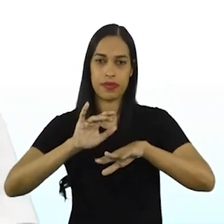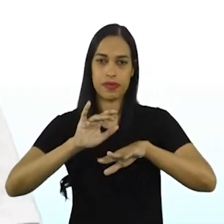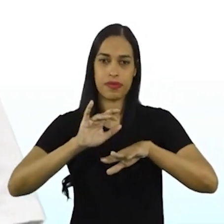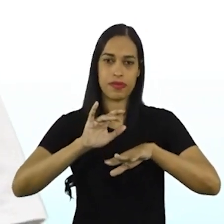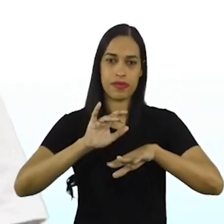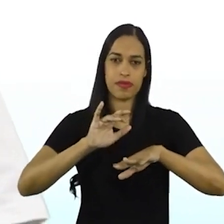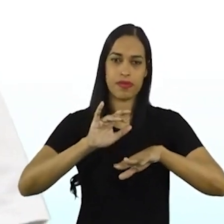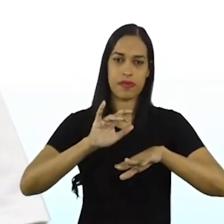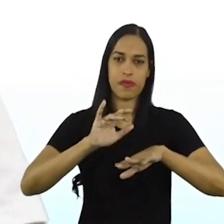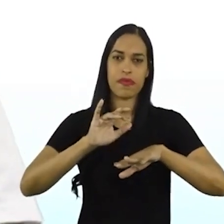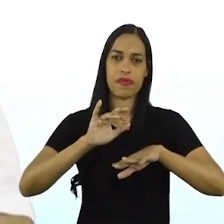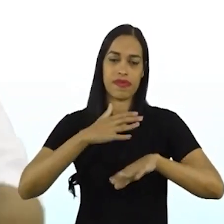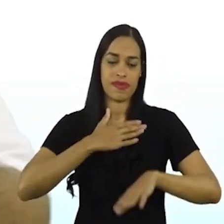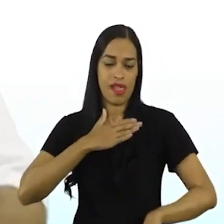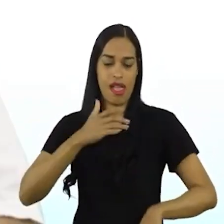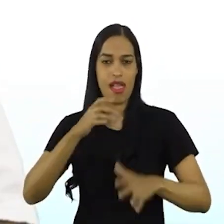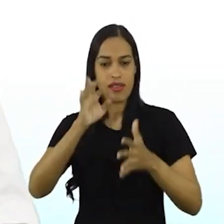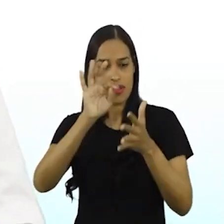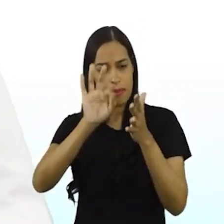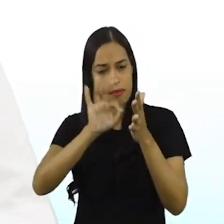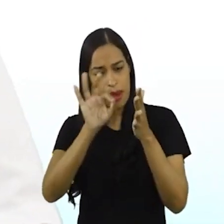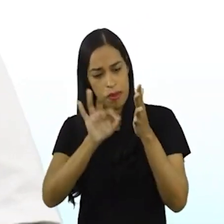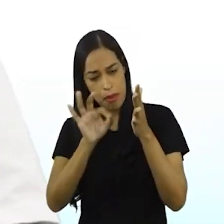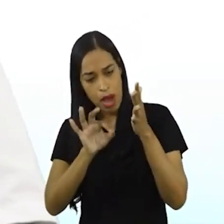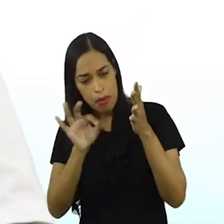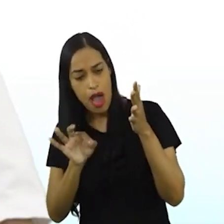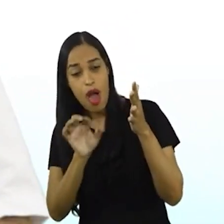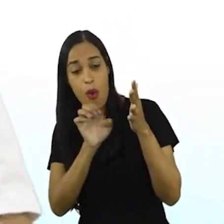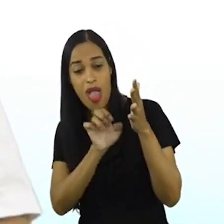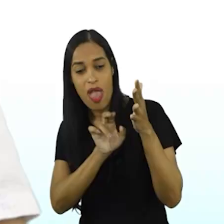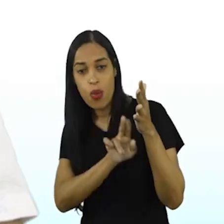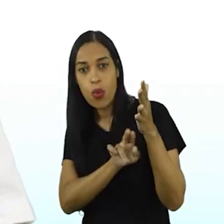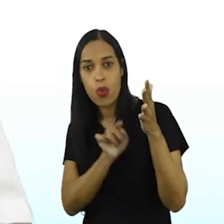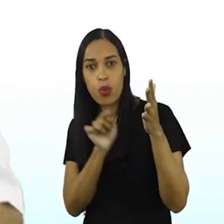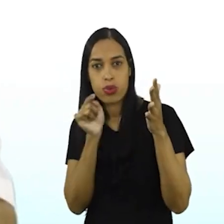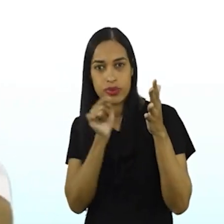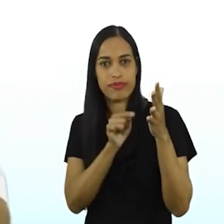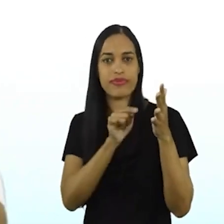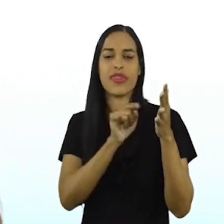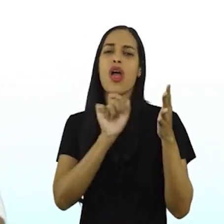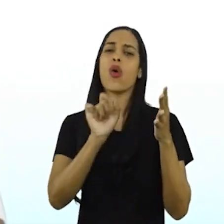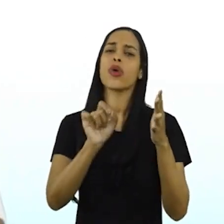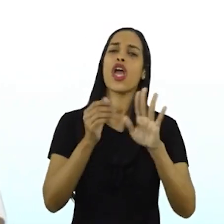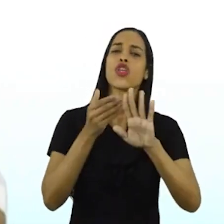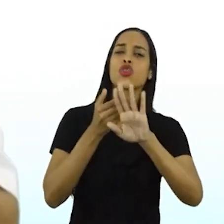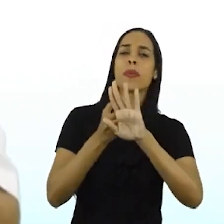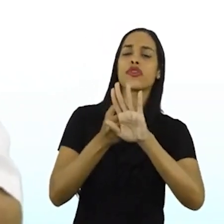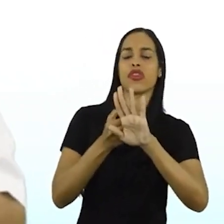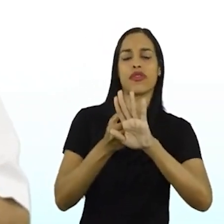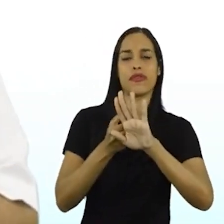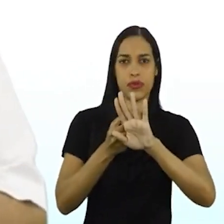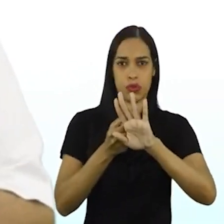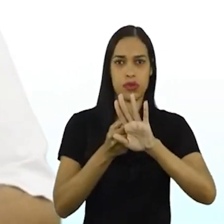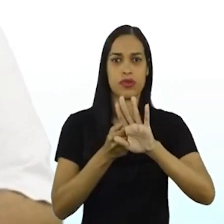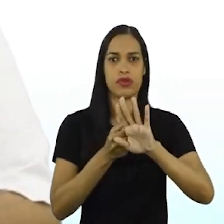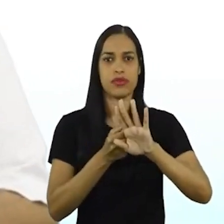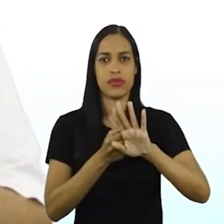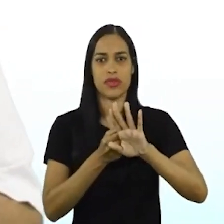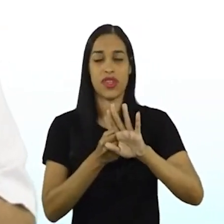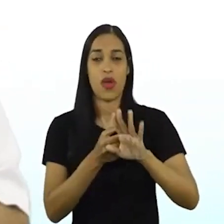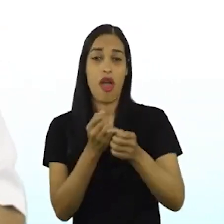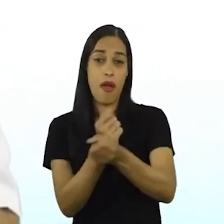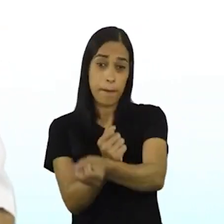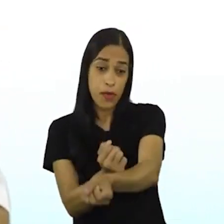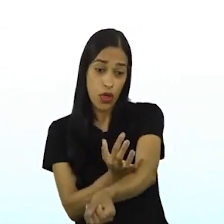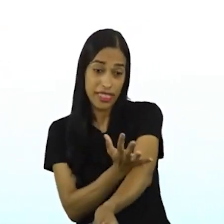é, esse eu aí presente, e esse eu, ele é subjetivo. Então, a função